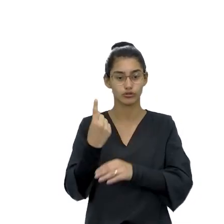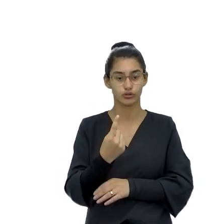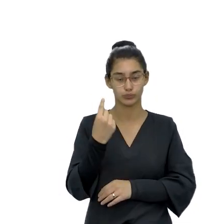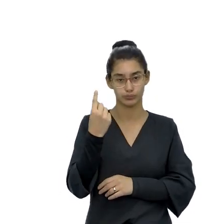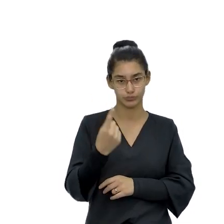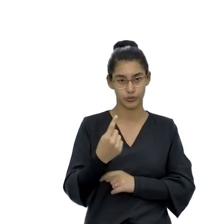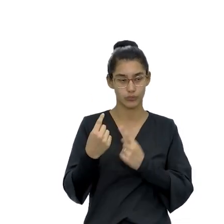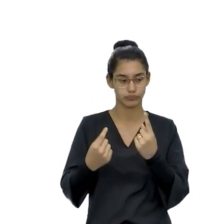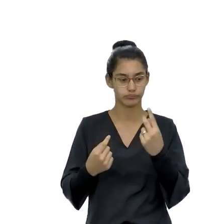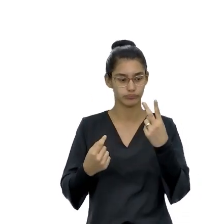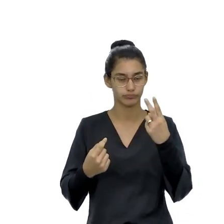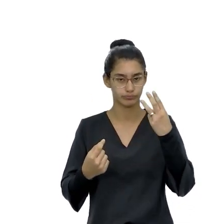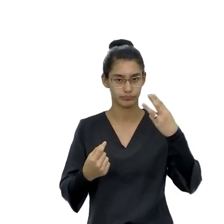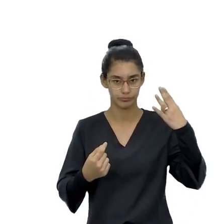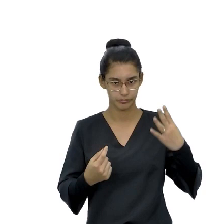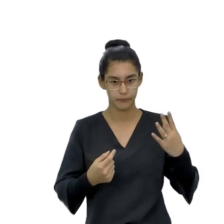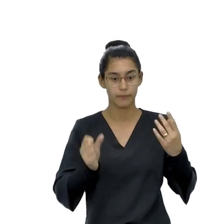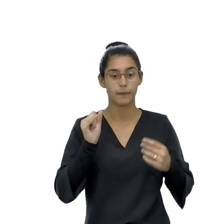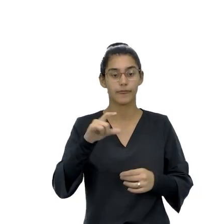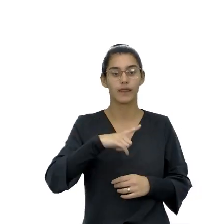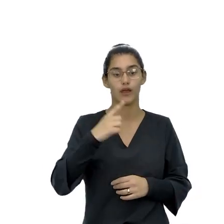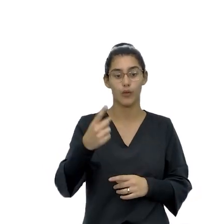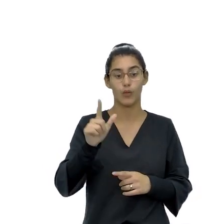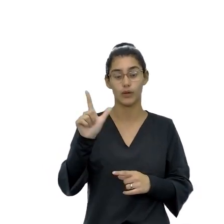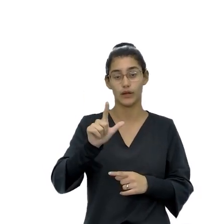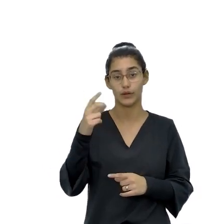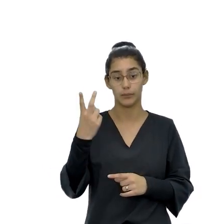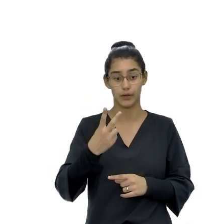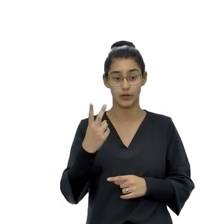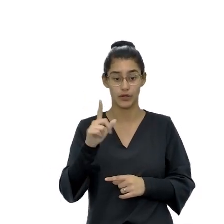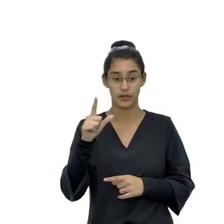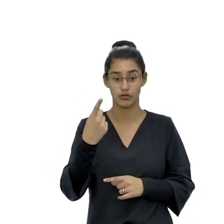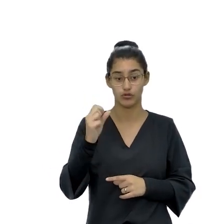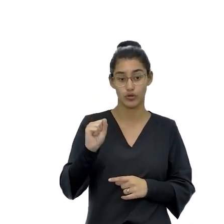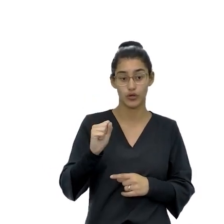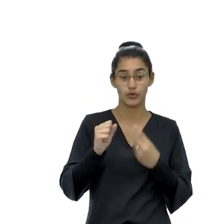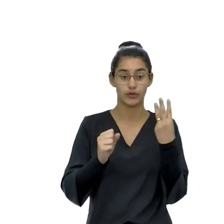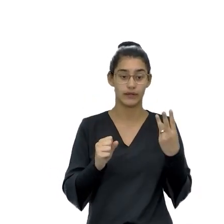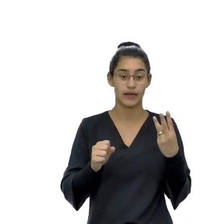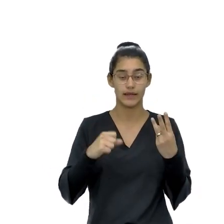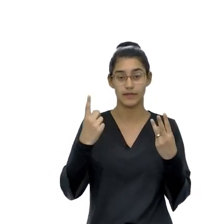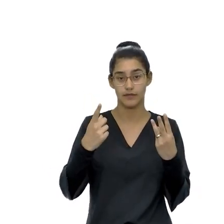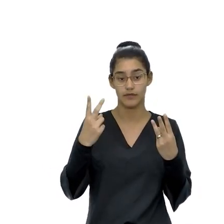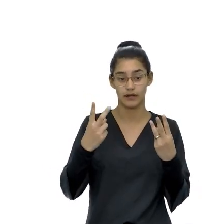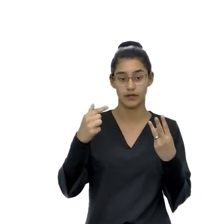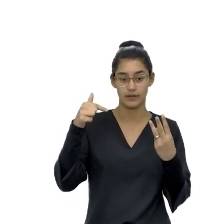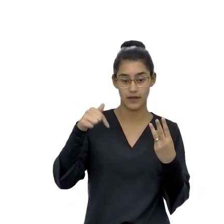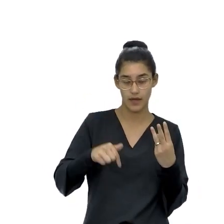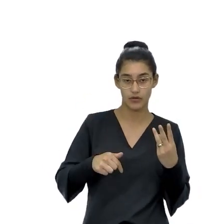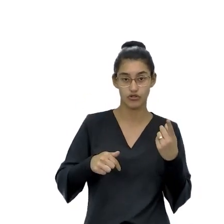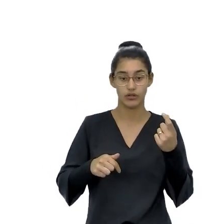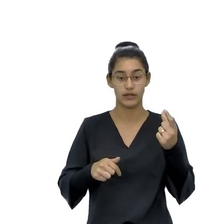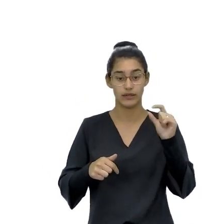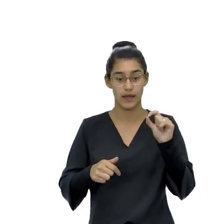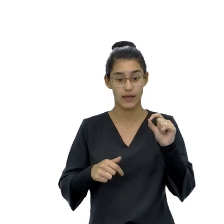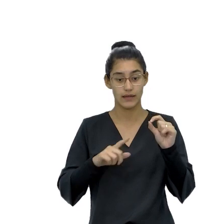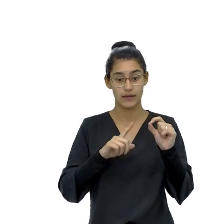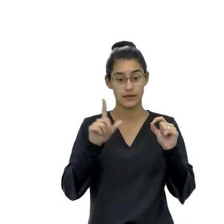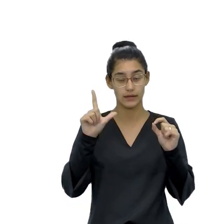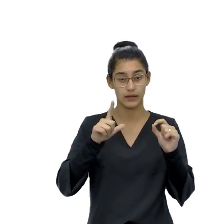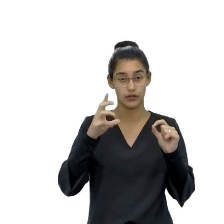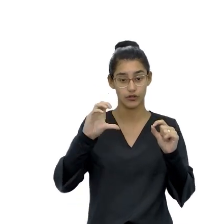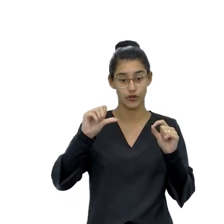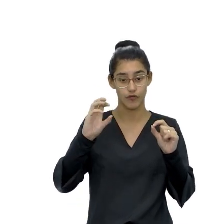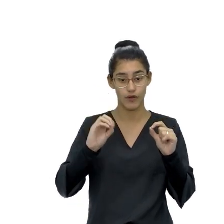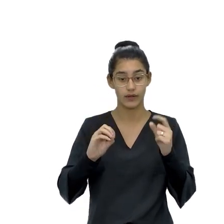1, tá certo? Então, se ele tem 1 litro, para 2 litros, 18, para 3 litros, 27, aí sim, para 10 litros,